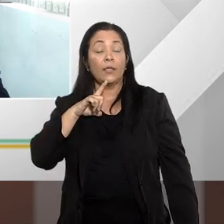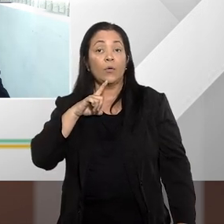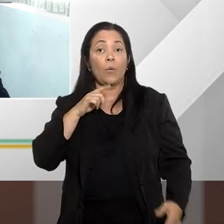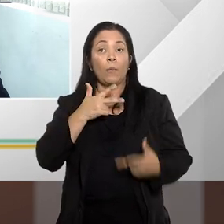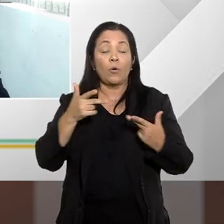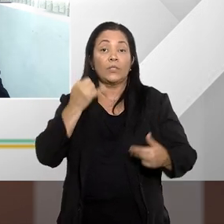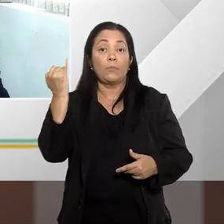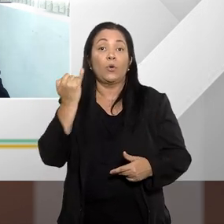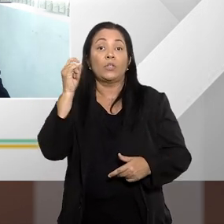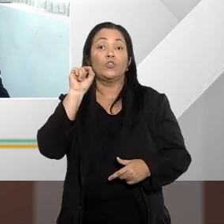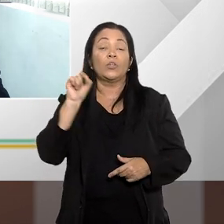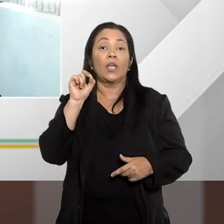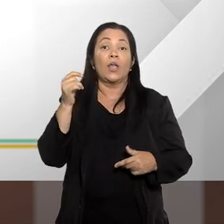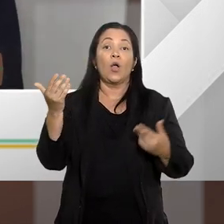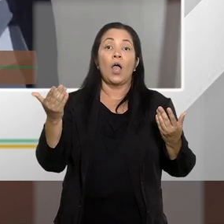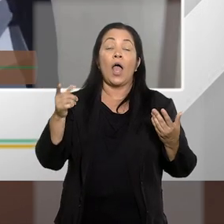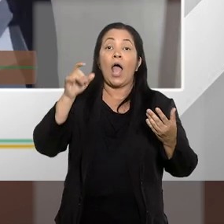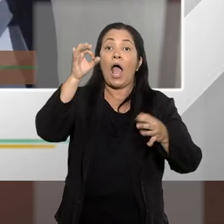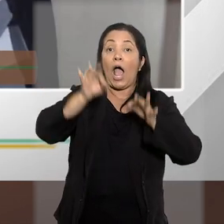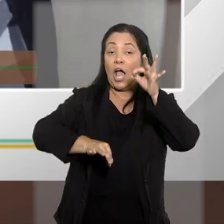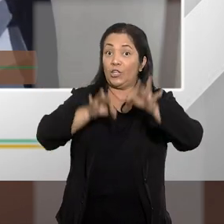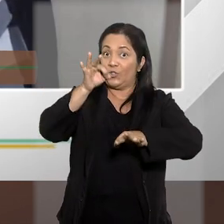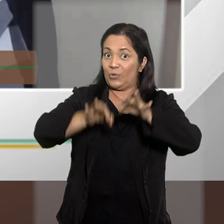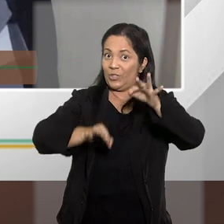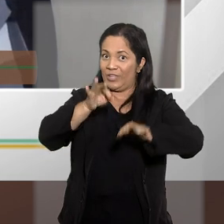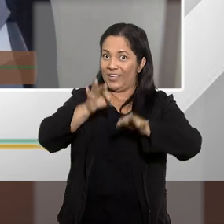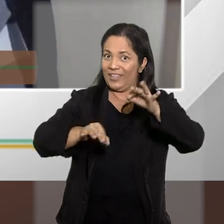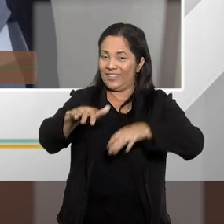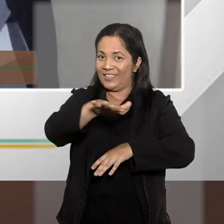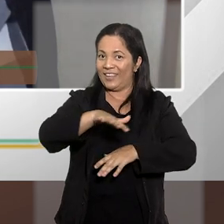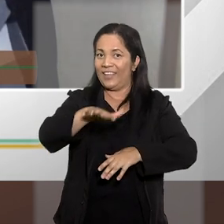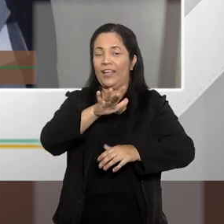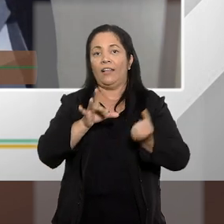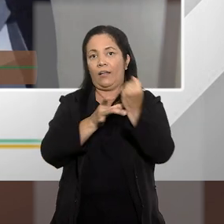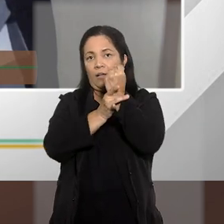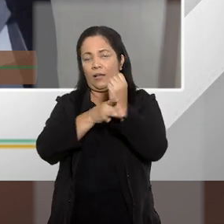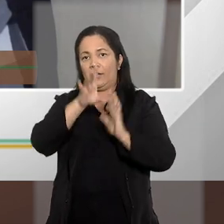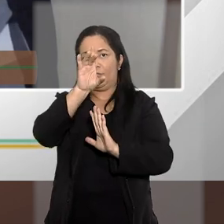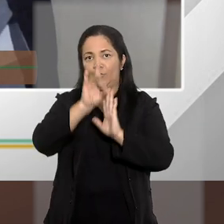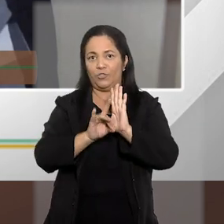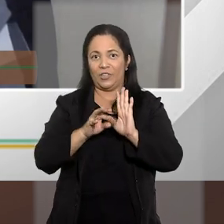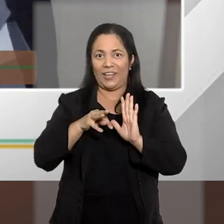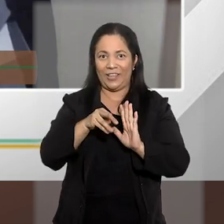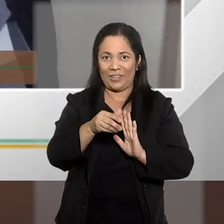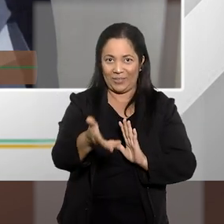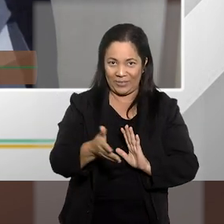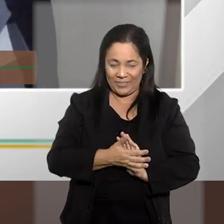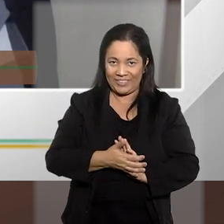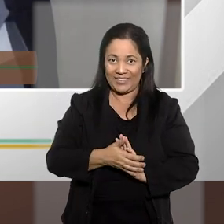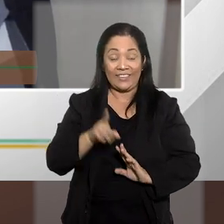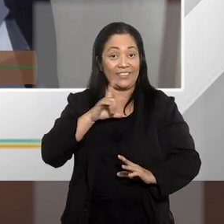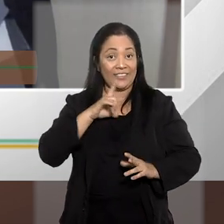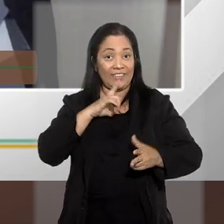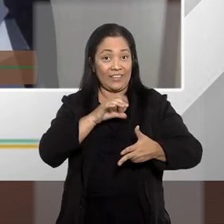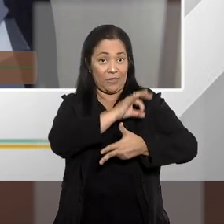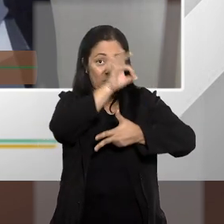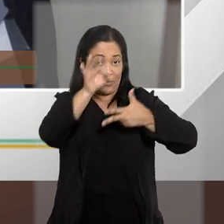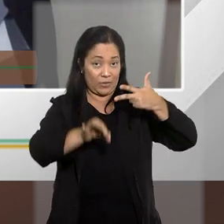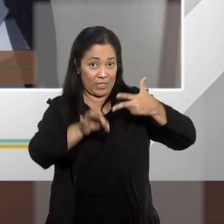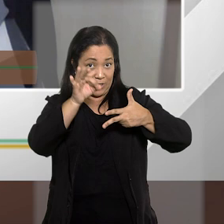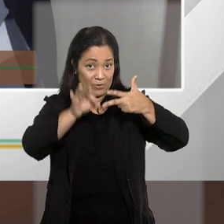a justiça, né? A ideia da palavra justiça, mas do setor judiciário na vida, não só da